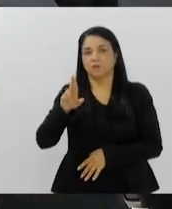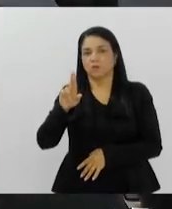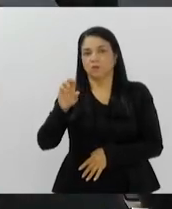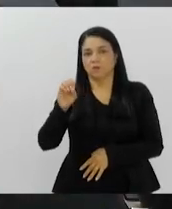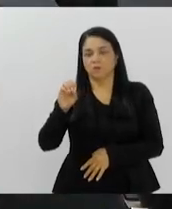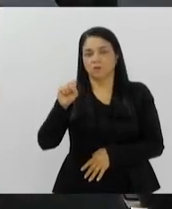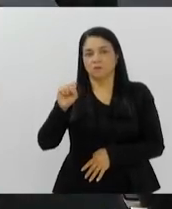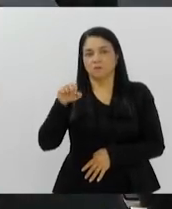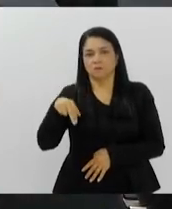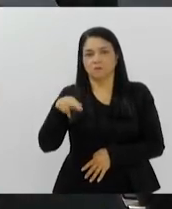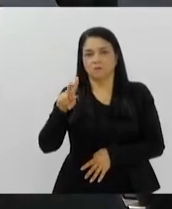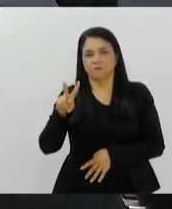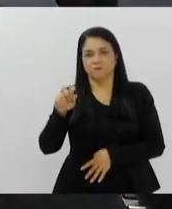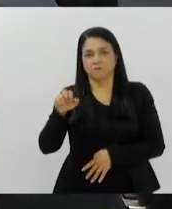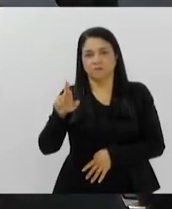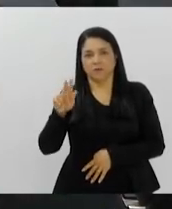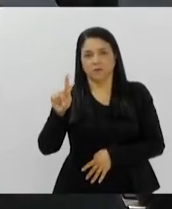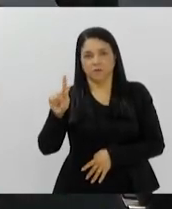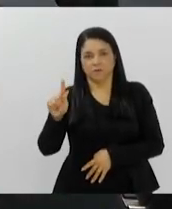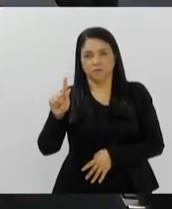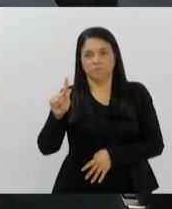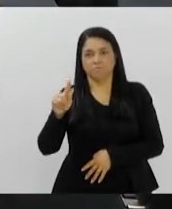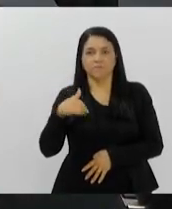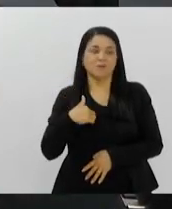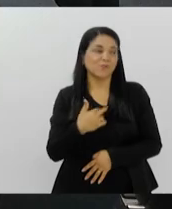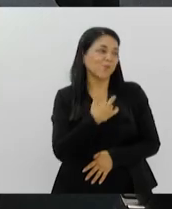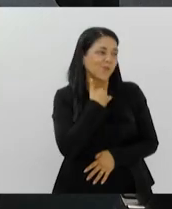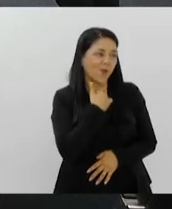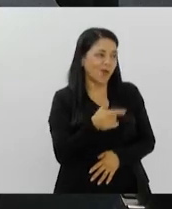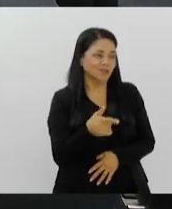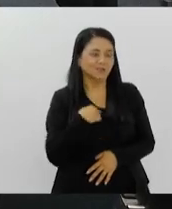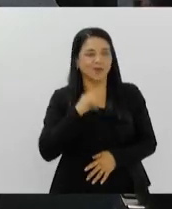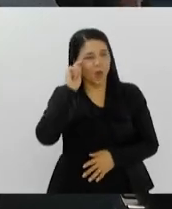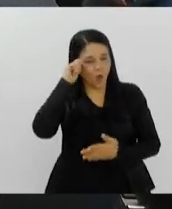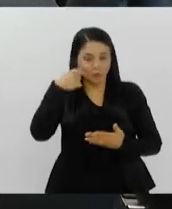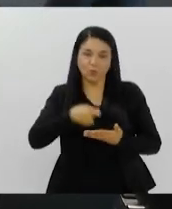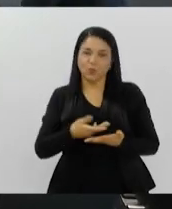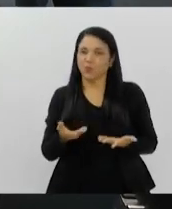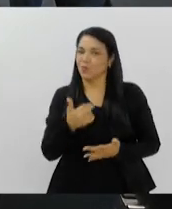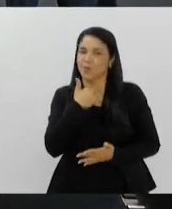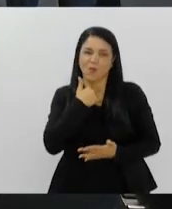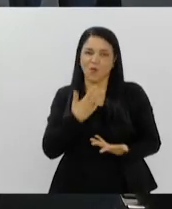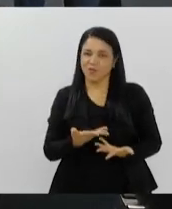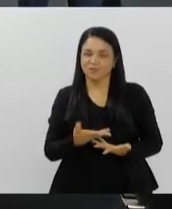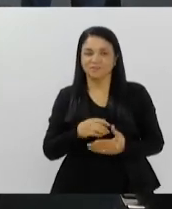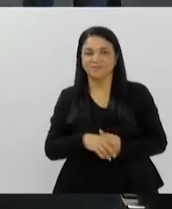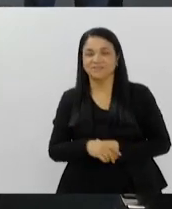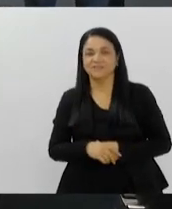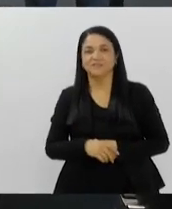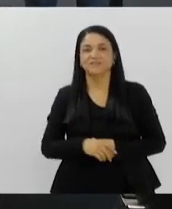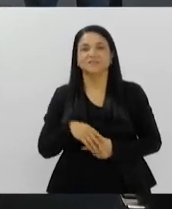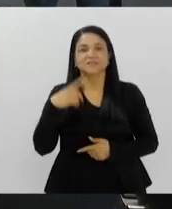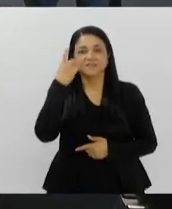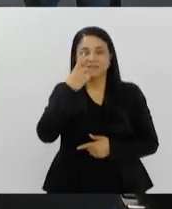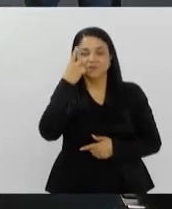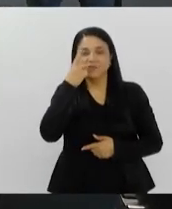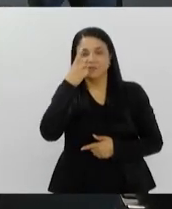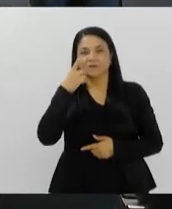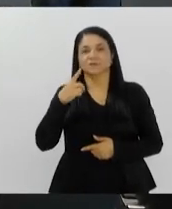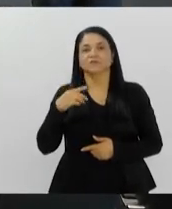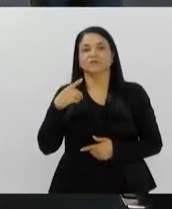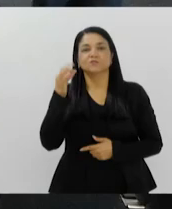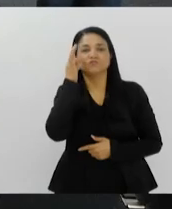Reis. Ele não pode, ele é o autor. Ele é o autor, é verdade. Deputado Giovanni